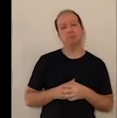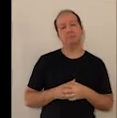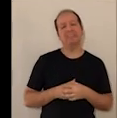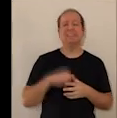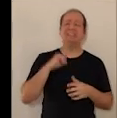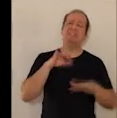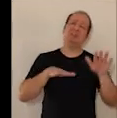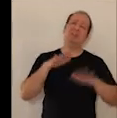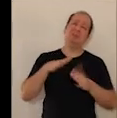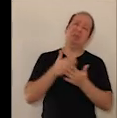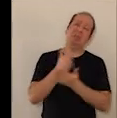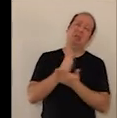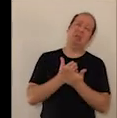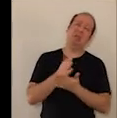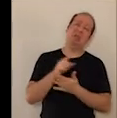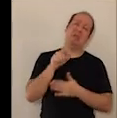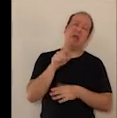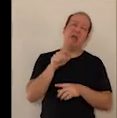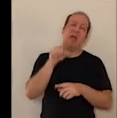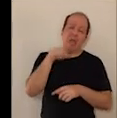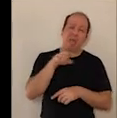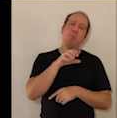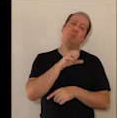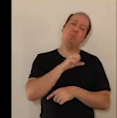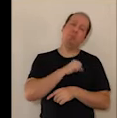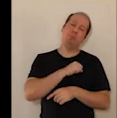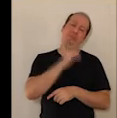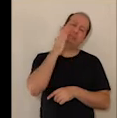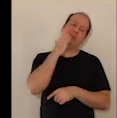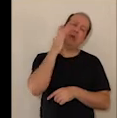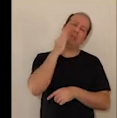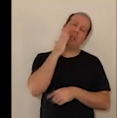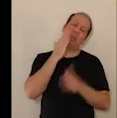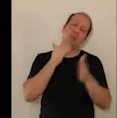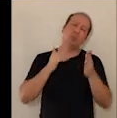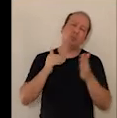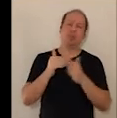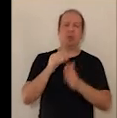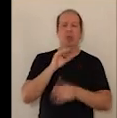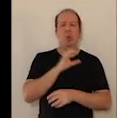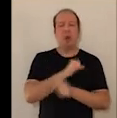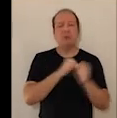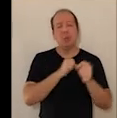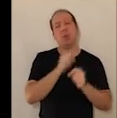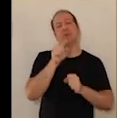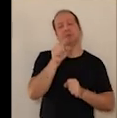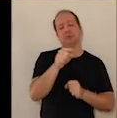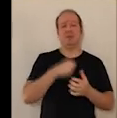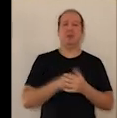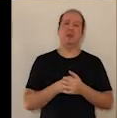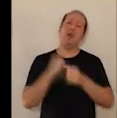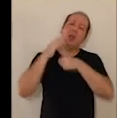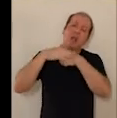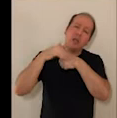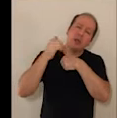atormento assim, é por amor. Todo mundo sabe o quanto te adoro. Você sempre é tão carinhosa